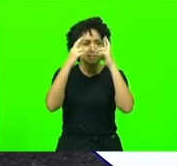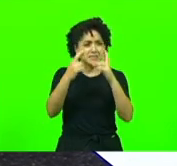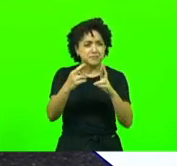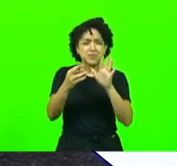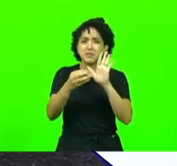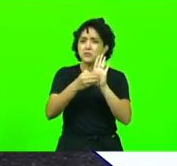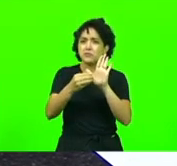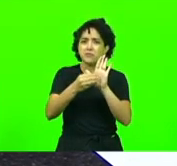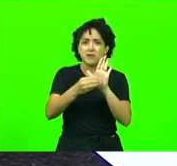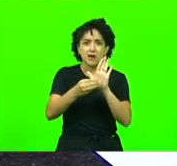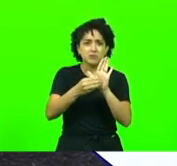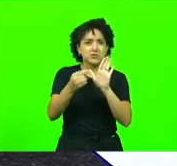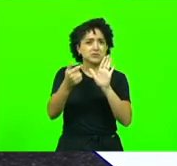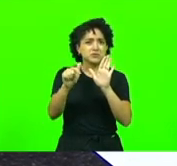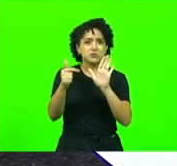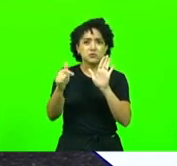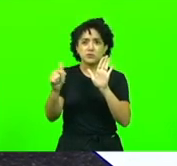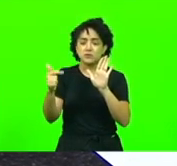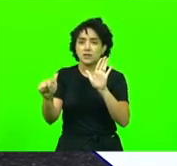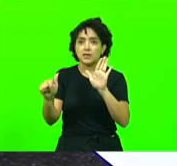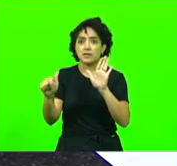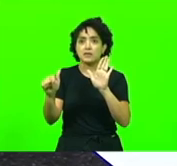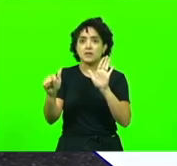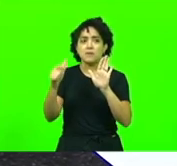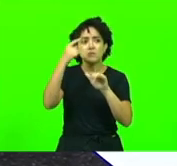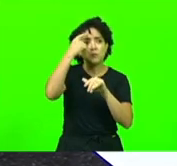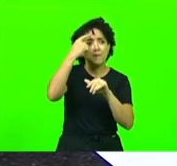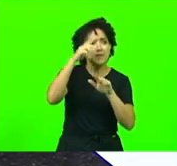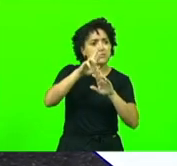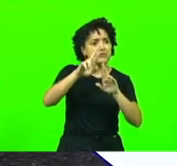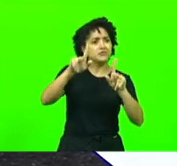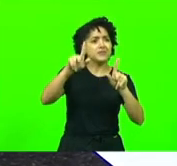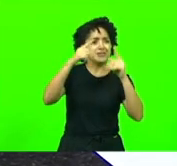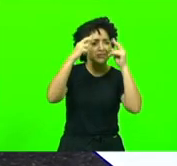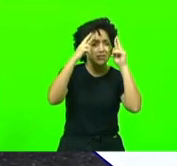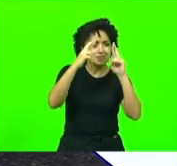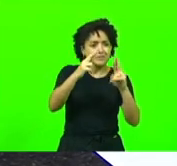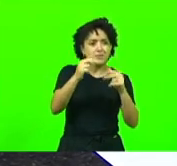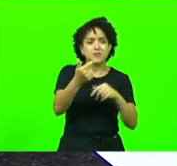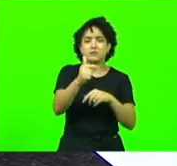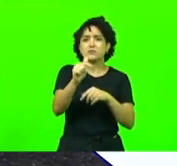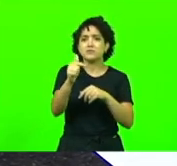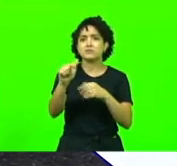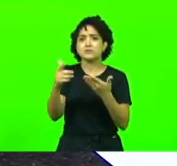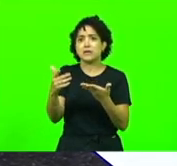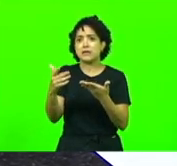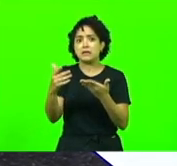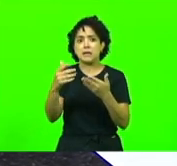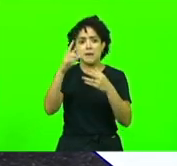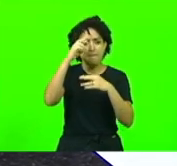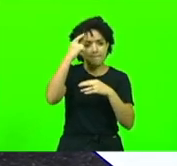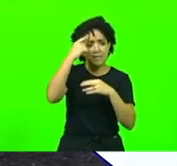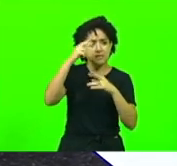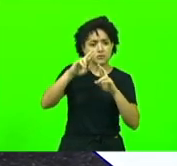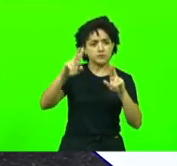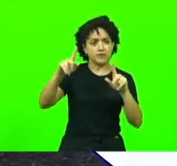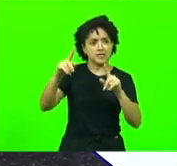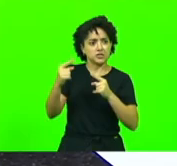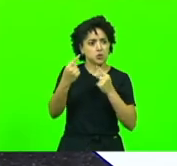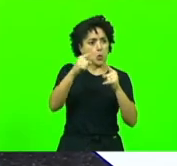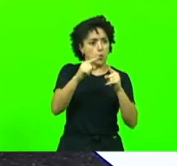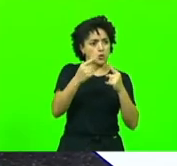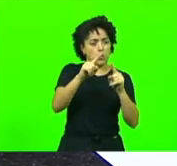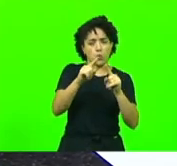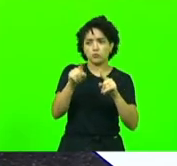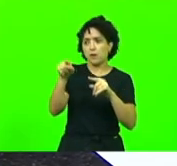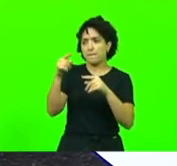tremenda, tremenda, com quem pensa diferente. Se o cara pensa diferente, ele é atacado por um grupo. Se o cara pensa de outra forma, ele